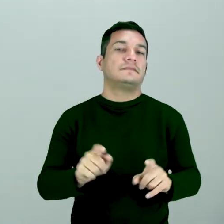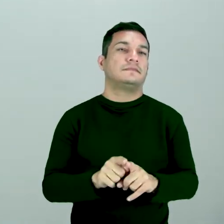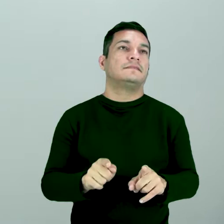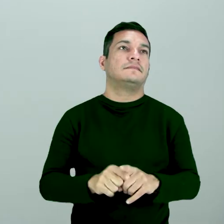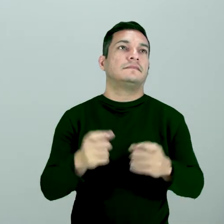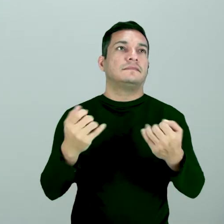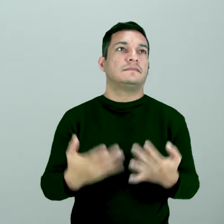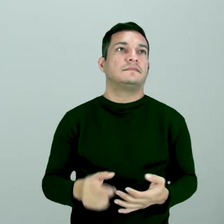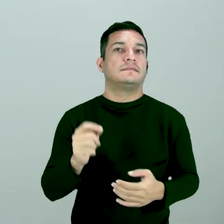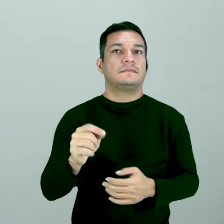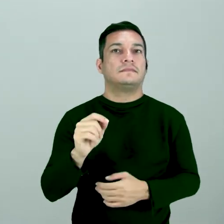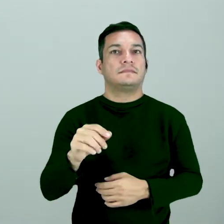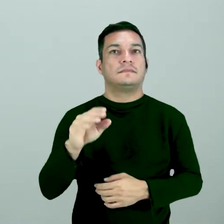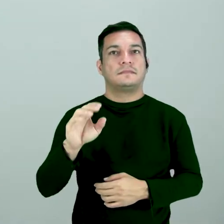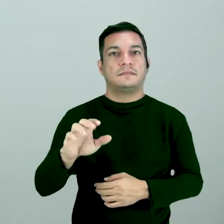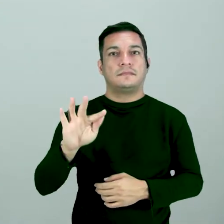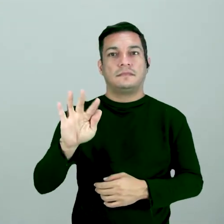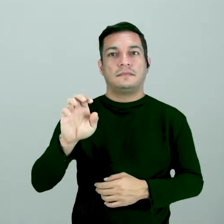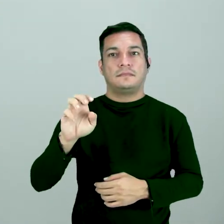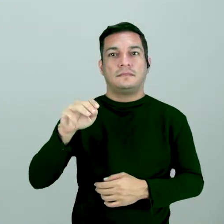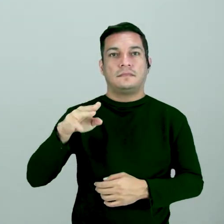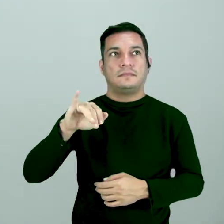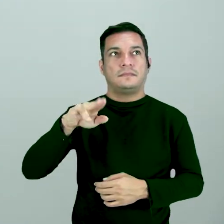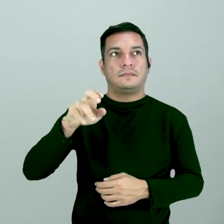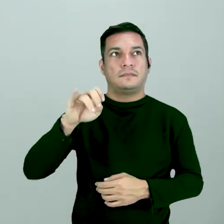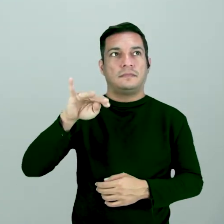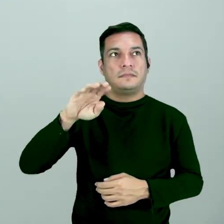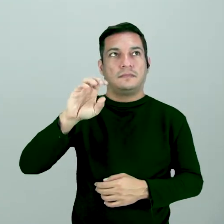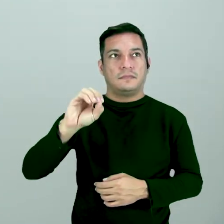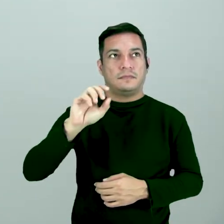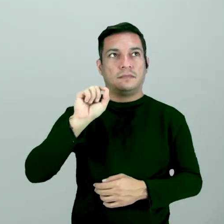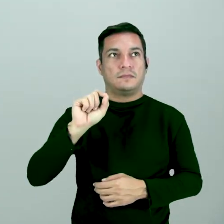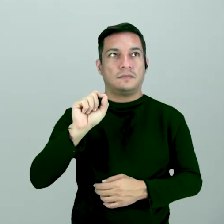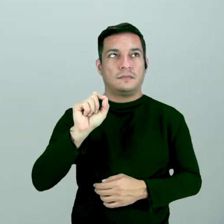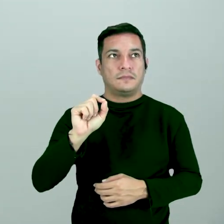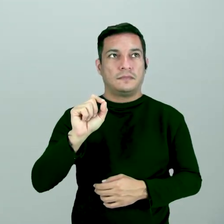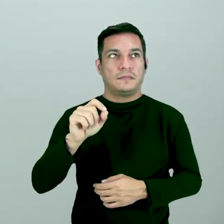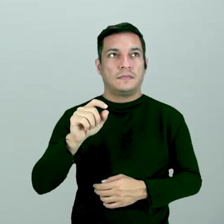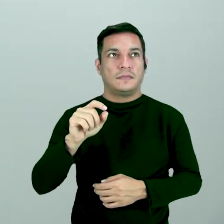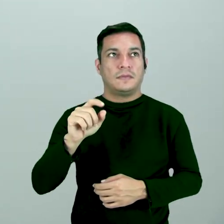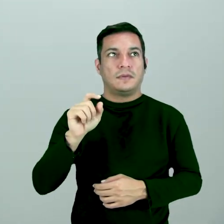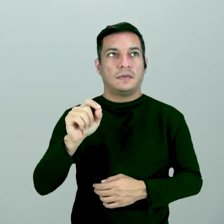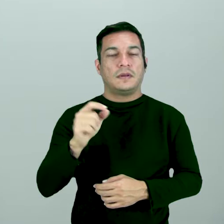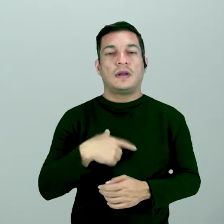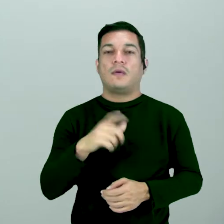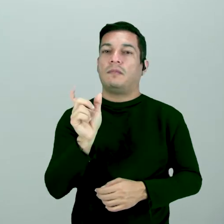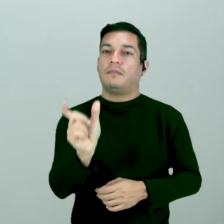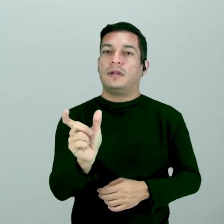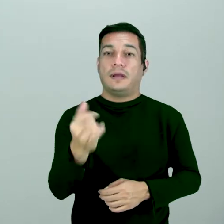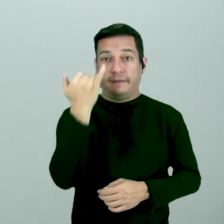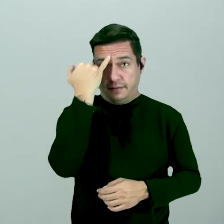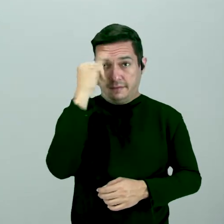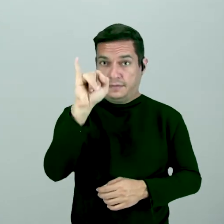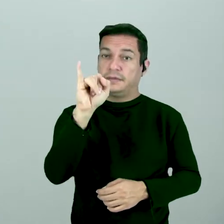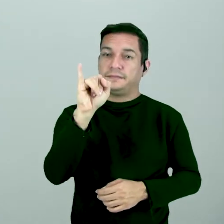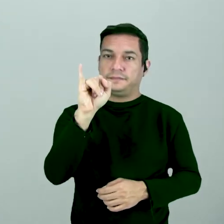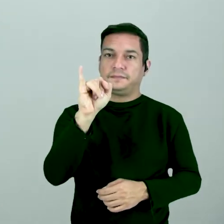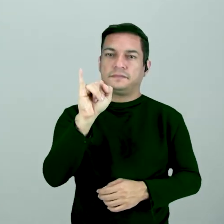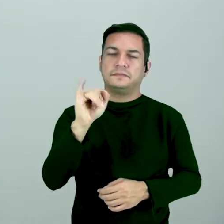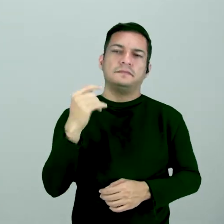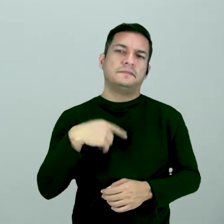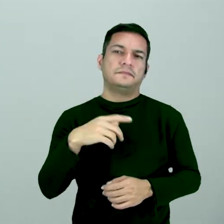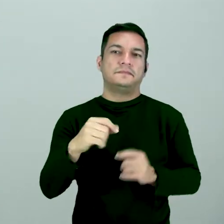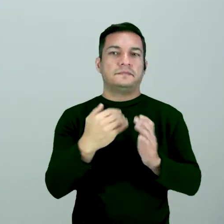falamos sobre o feminejo. Feminejo é um neologismo, é uma palavra inventada, um critério